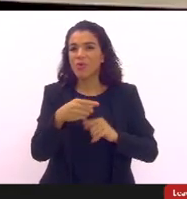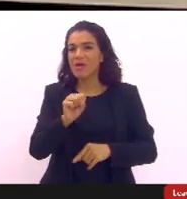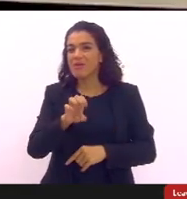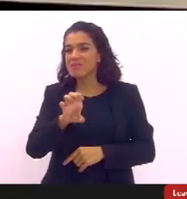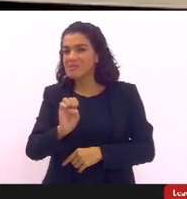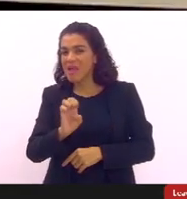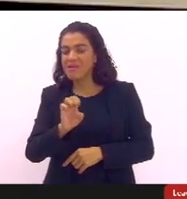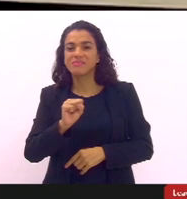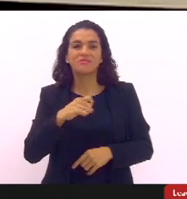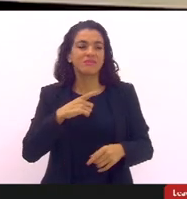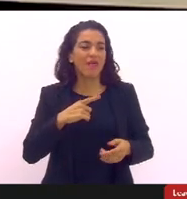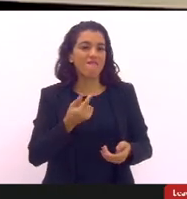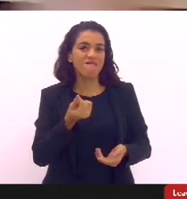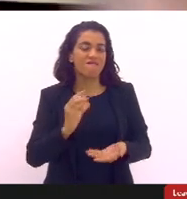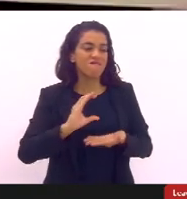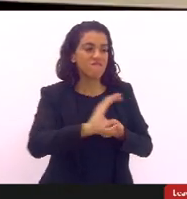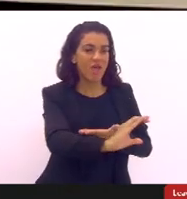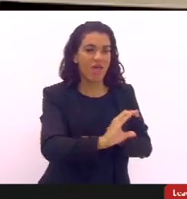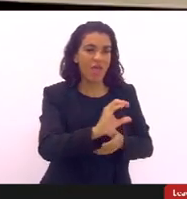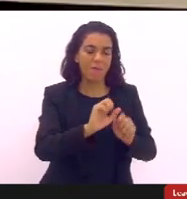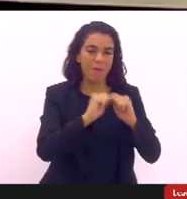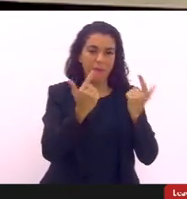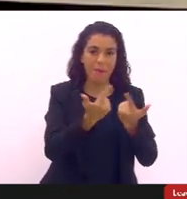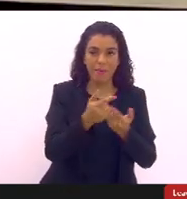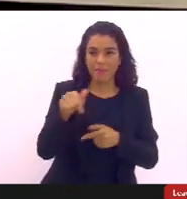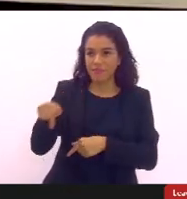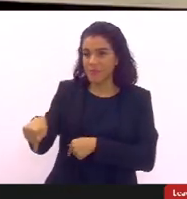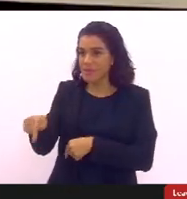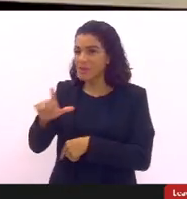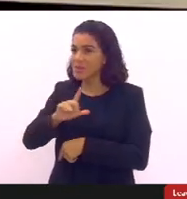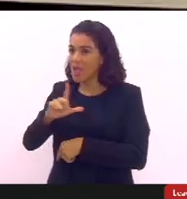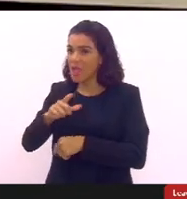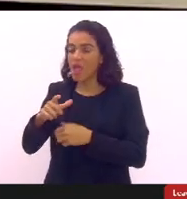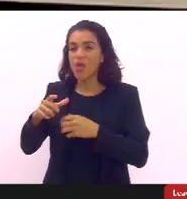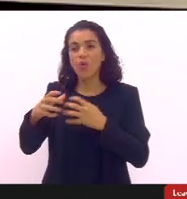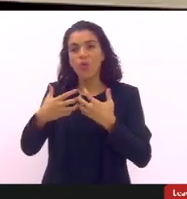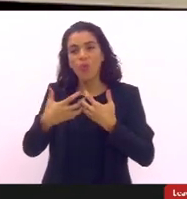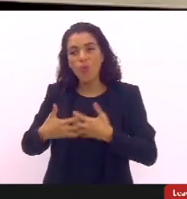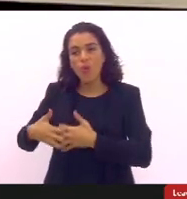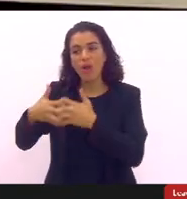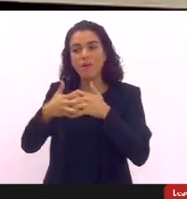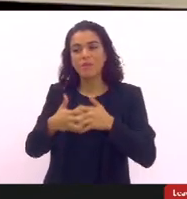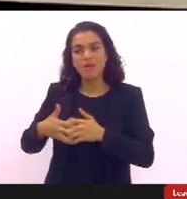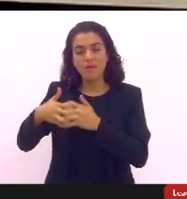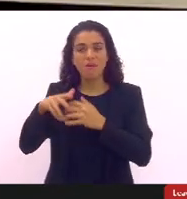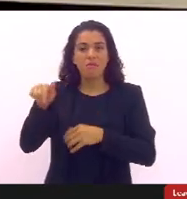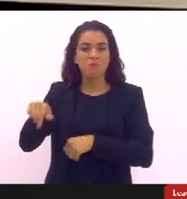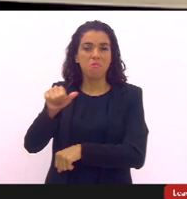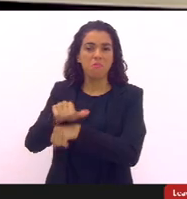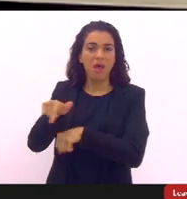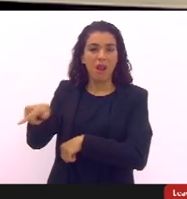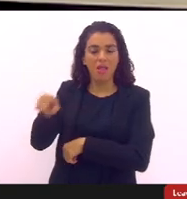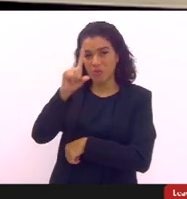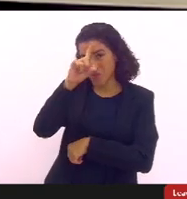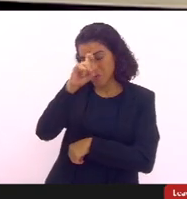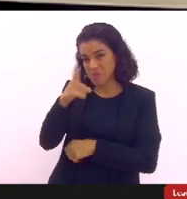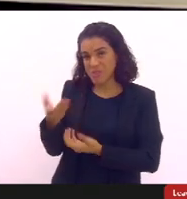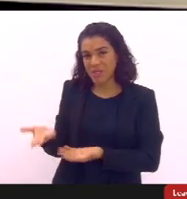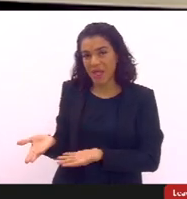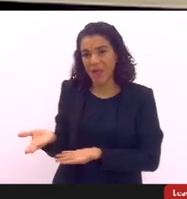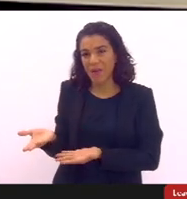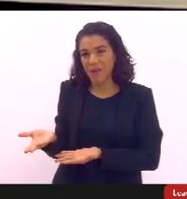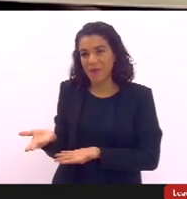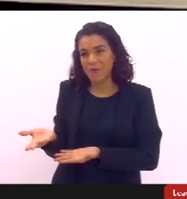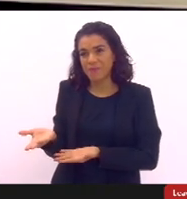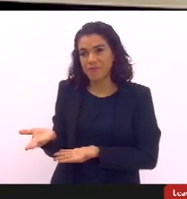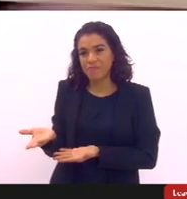com verbas parlamentares, alugar um outro, enquanto tem um caminhão com raio-x dentro, parado no pátio do sanatório penal,